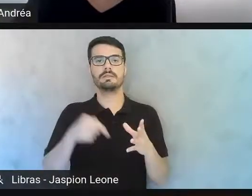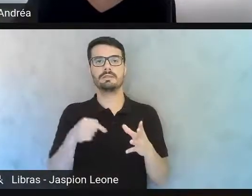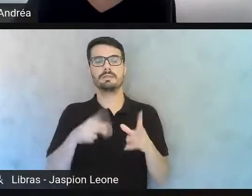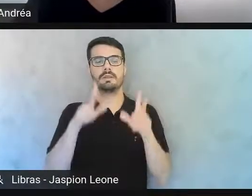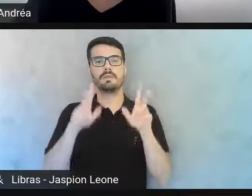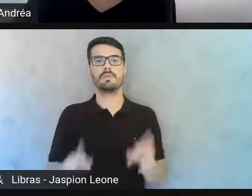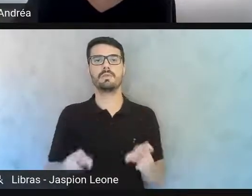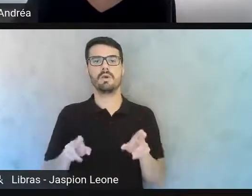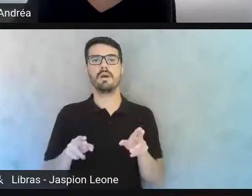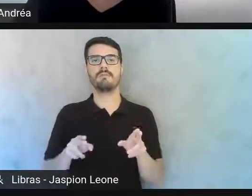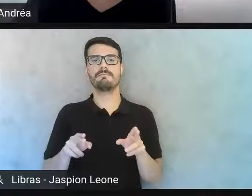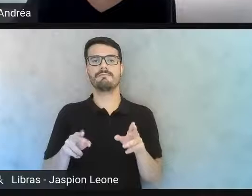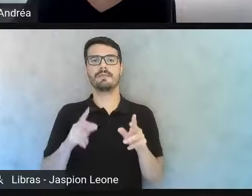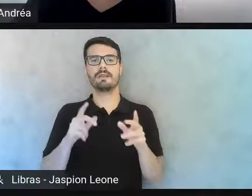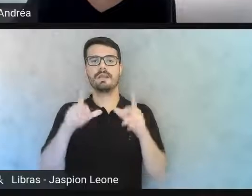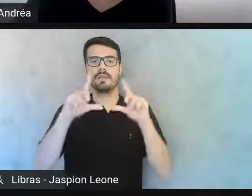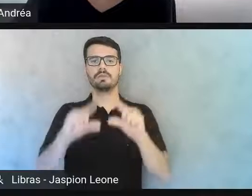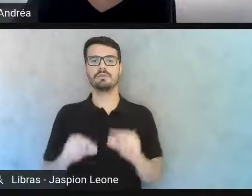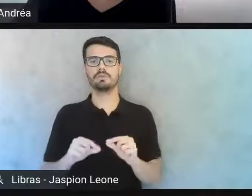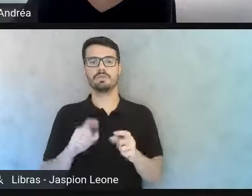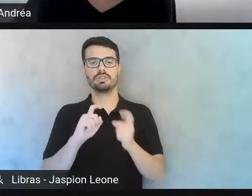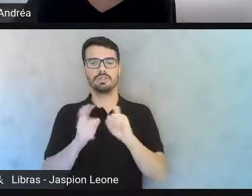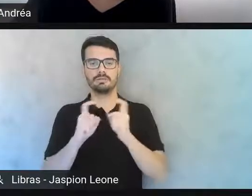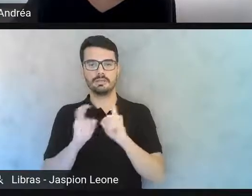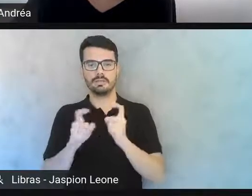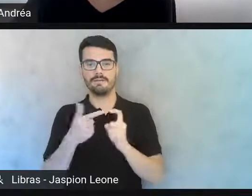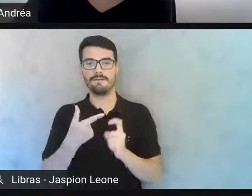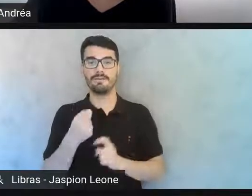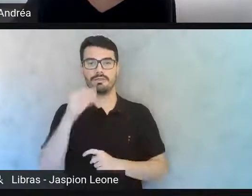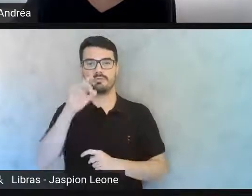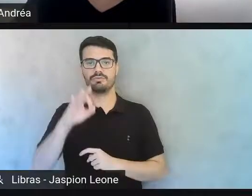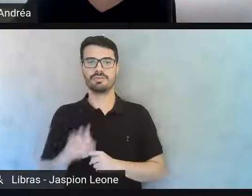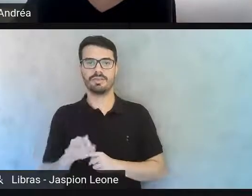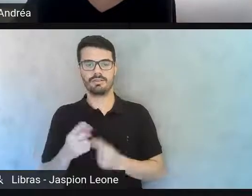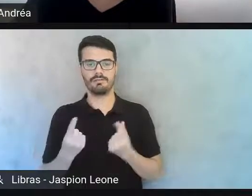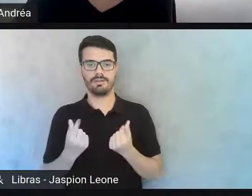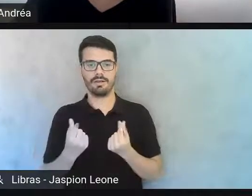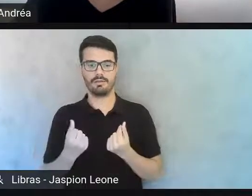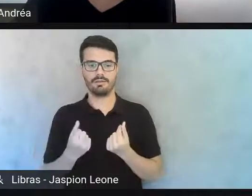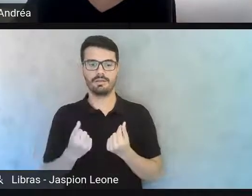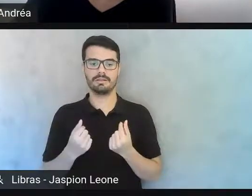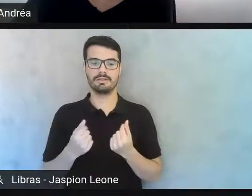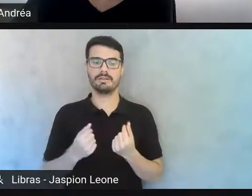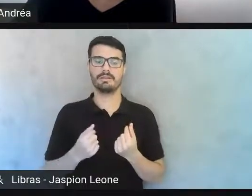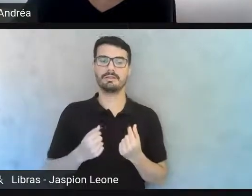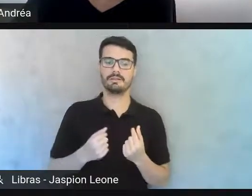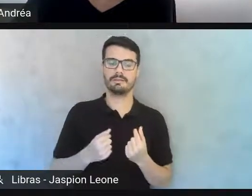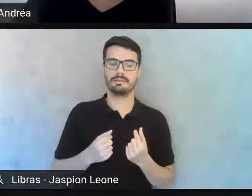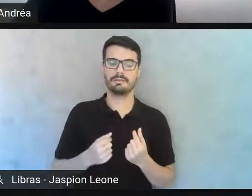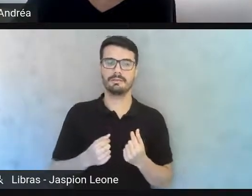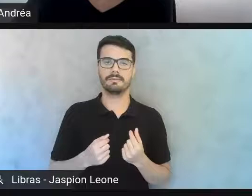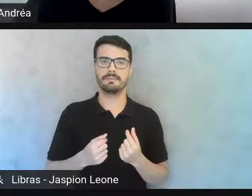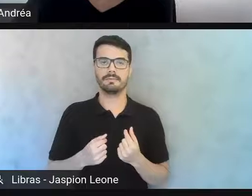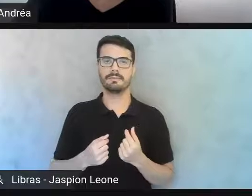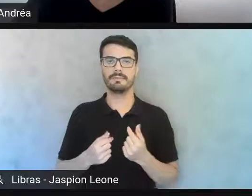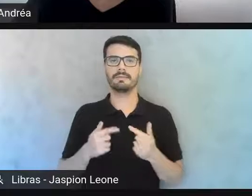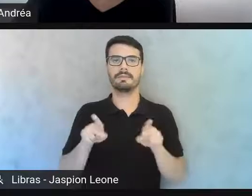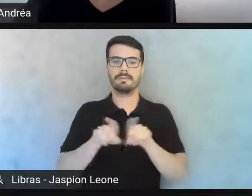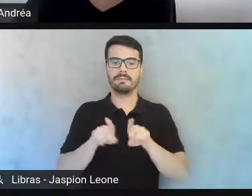de contrato administrativo, reduzir 20% do valor de contrato, para a redução de despesa, né, corrente, que a